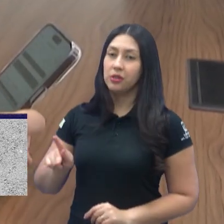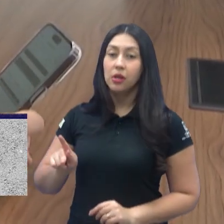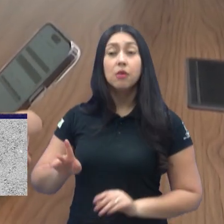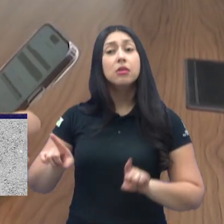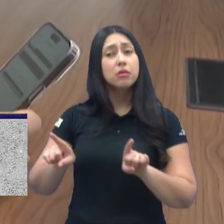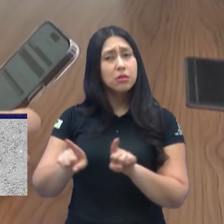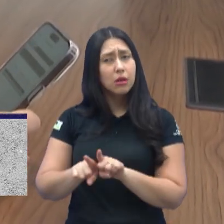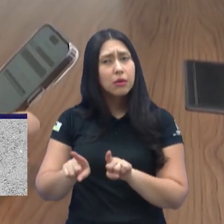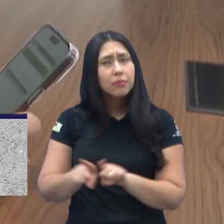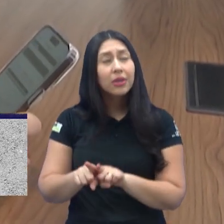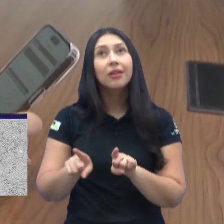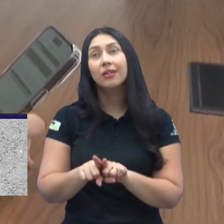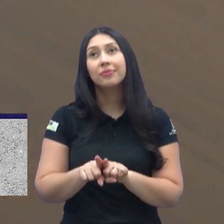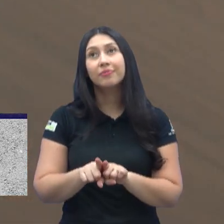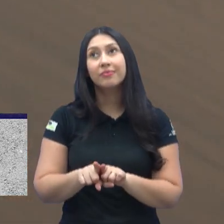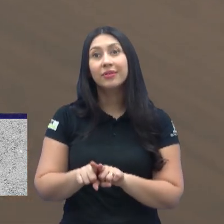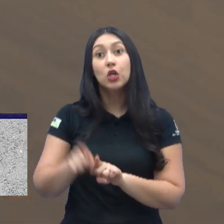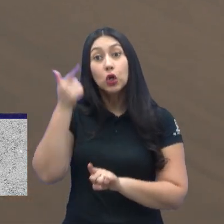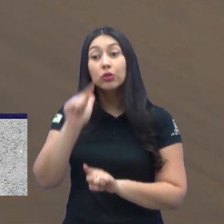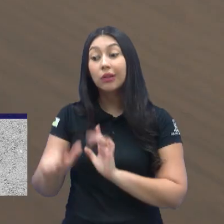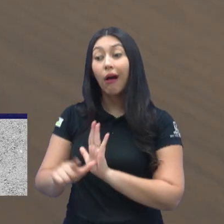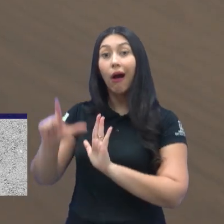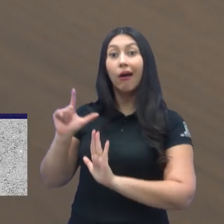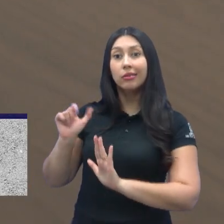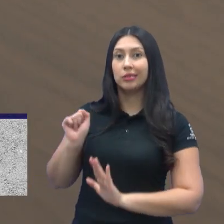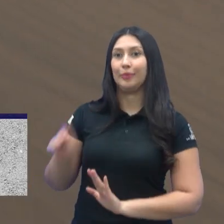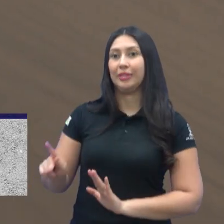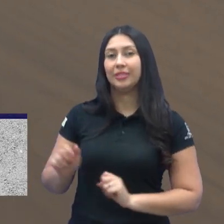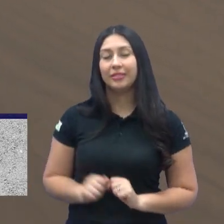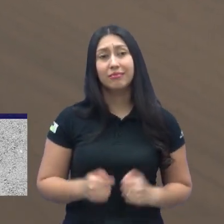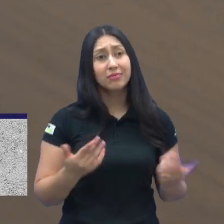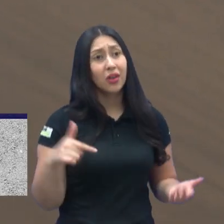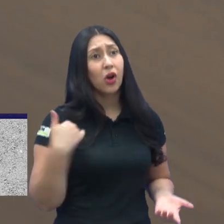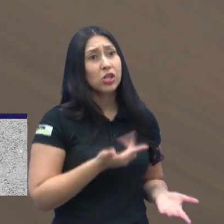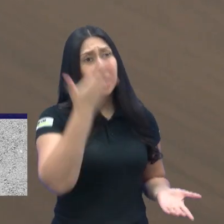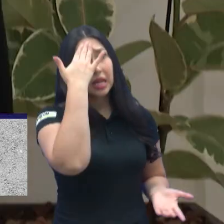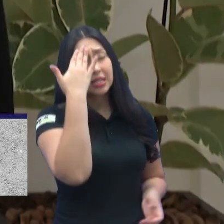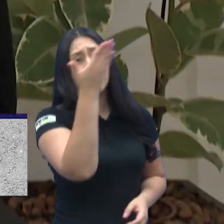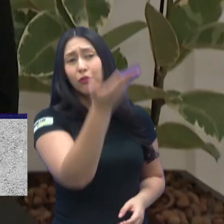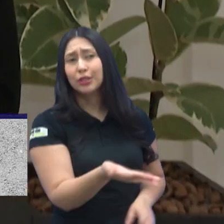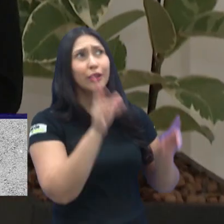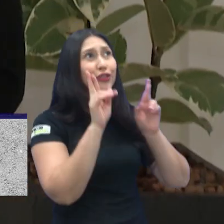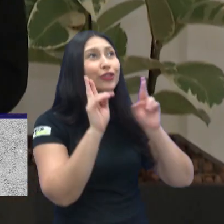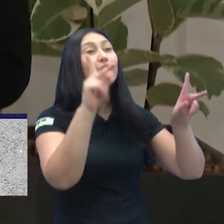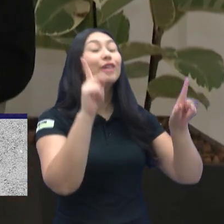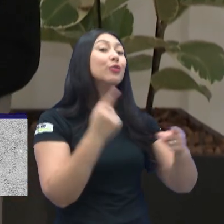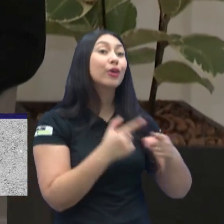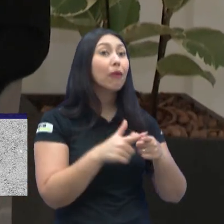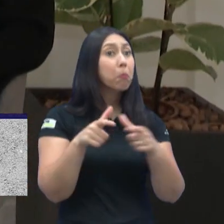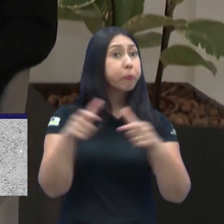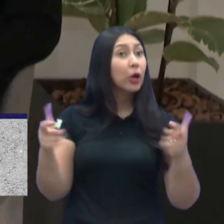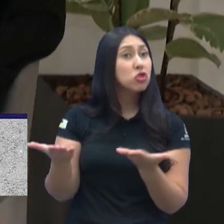também para me aposentar antes. E Christian, a gente sabe que, né, você é um jovem à parte, mas a maioria dos jovens não tem